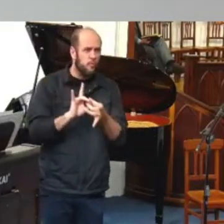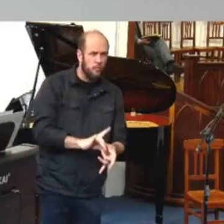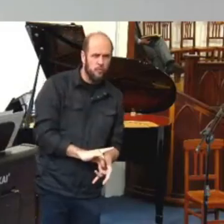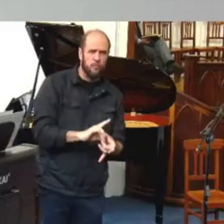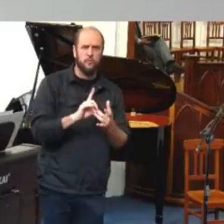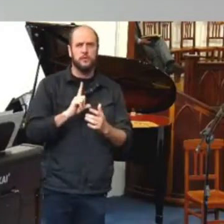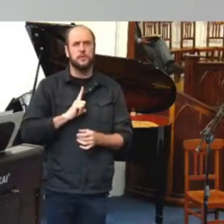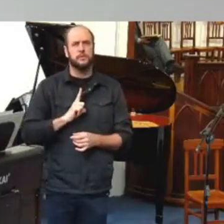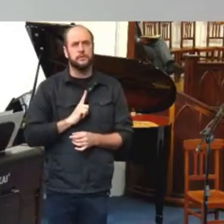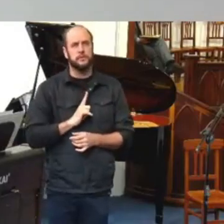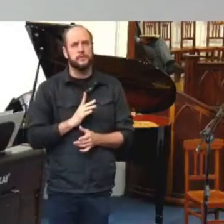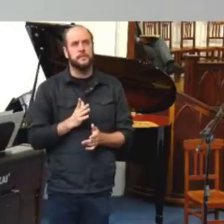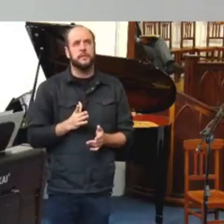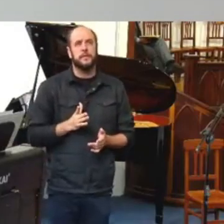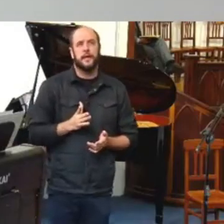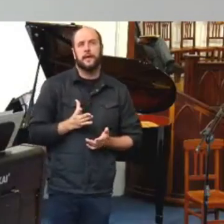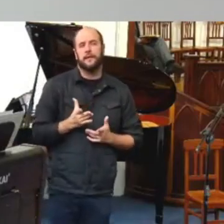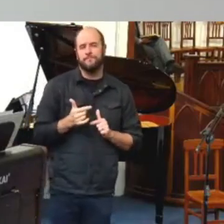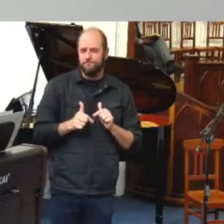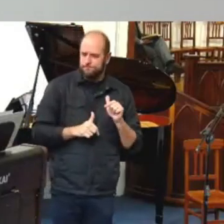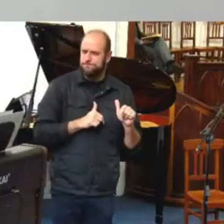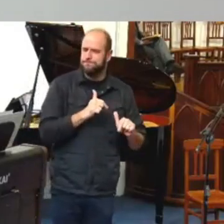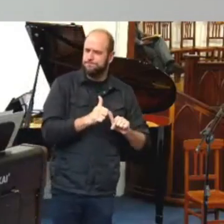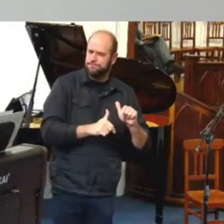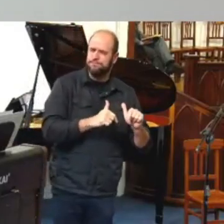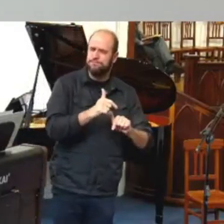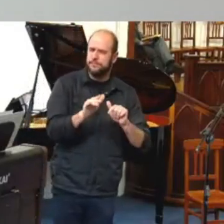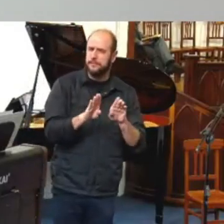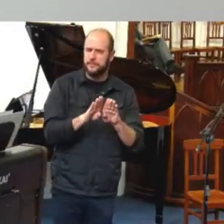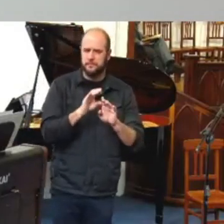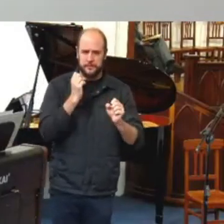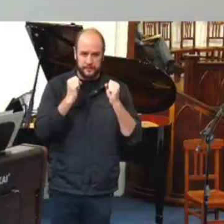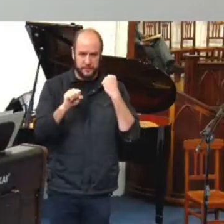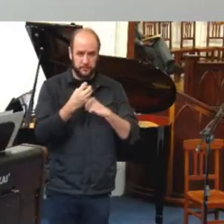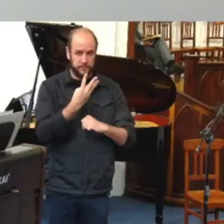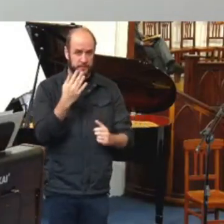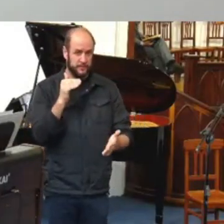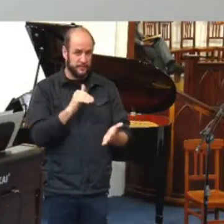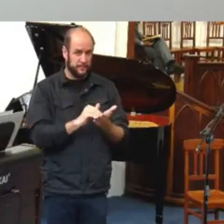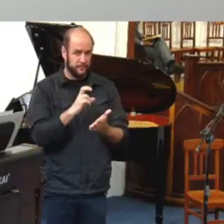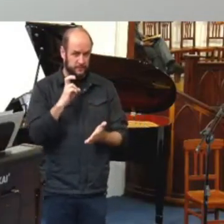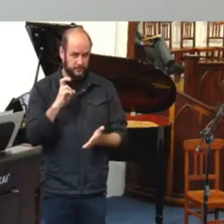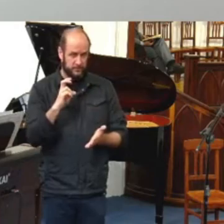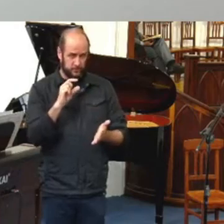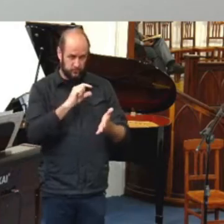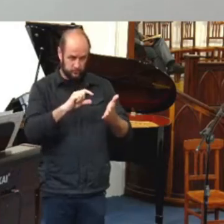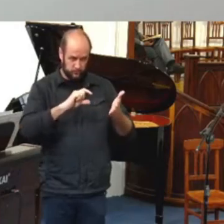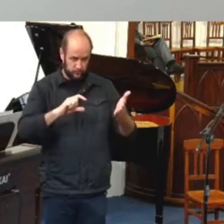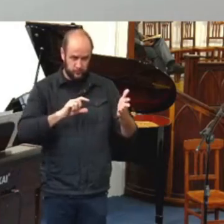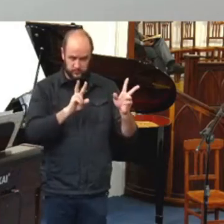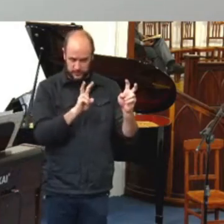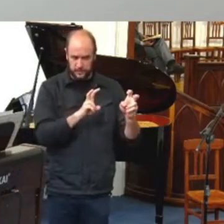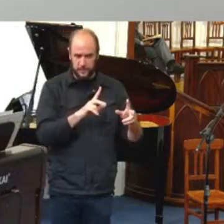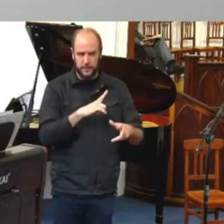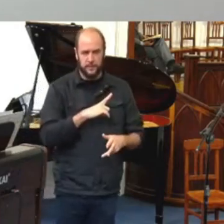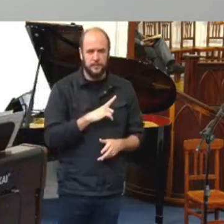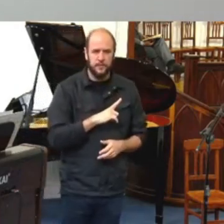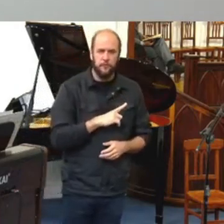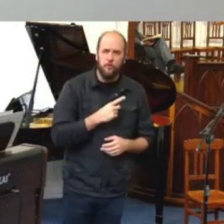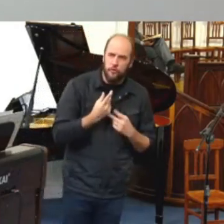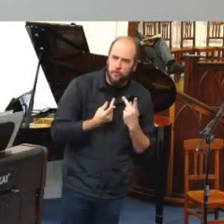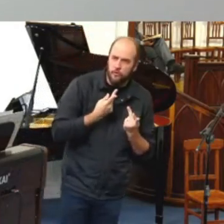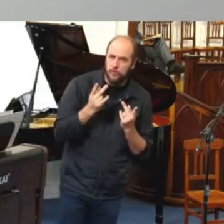contexto que foi trabalhado também nos Salmos de 3 a 5, quando ali era relatado